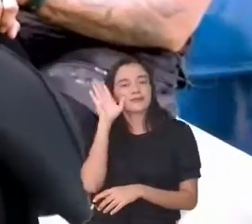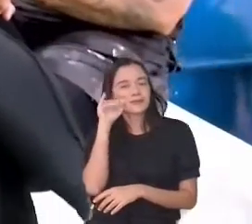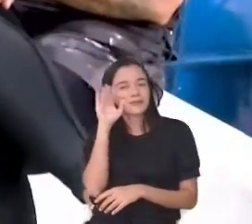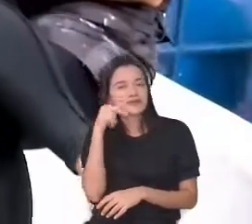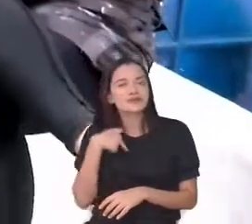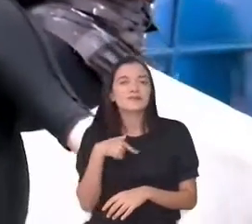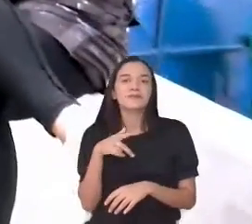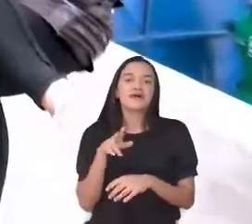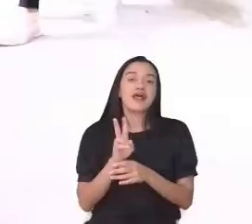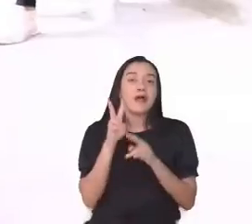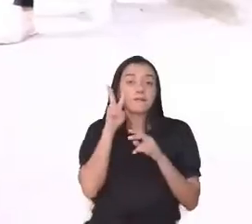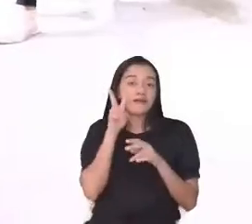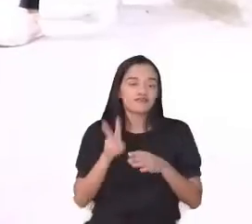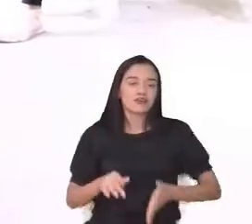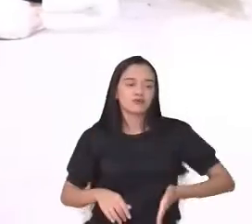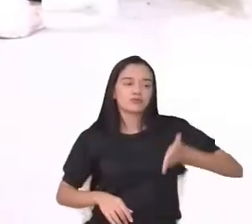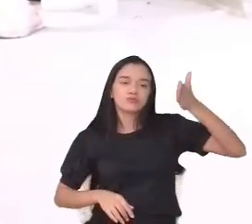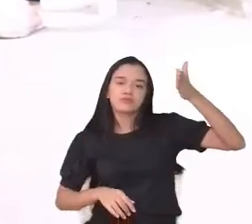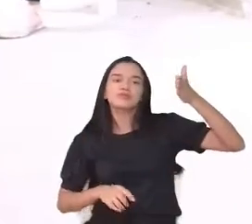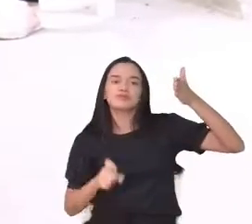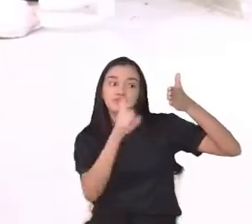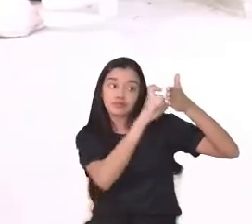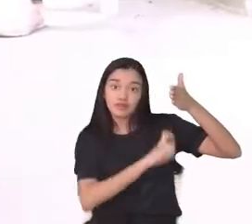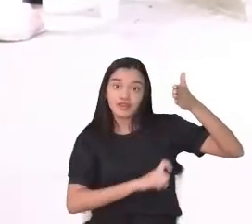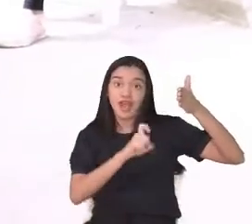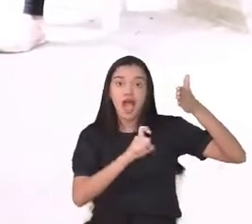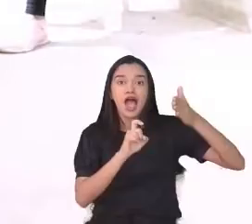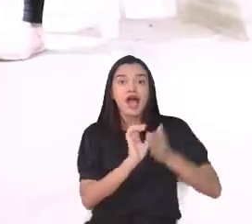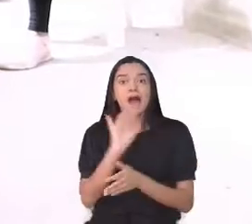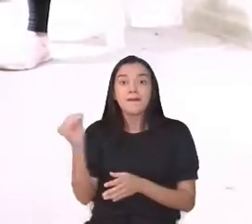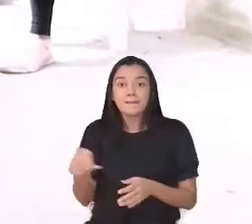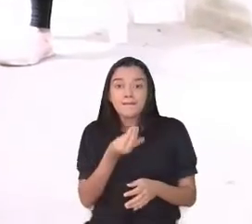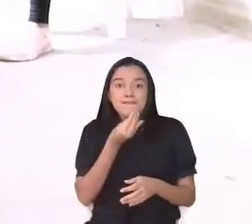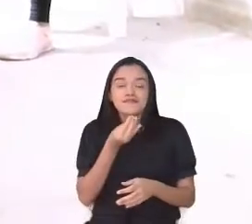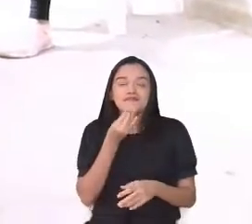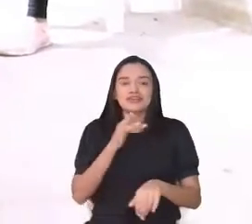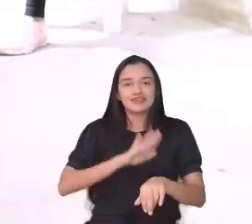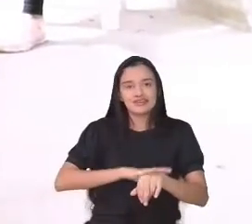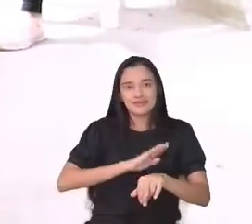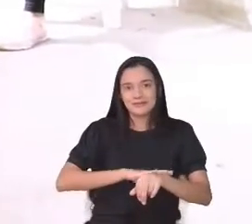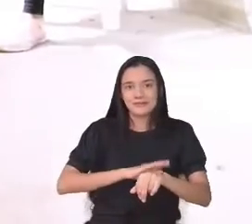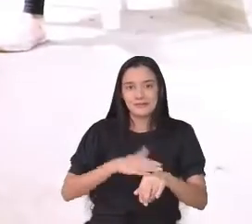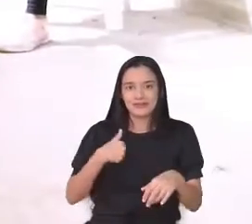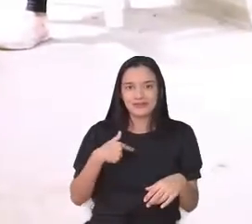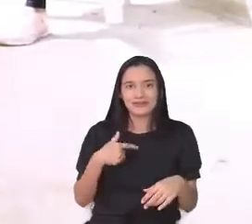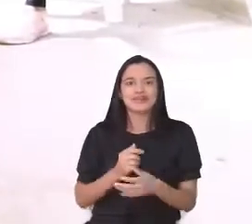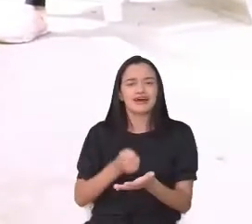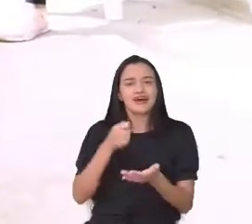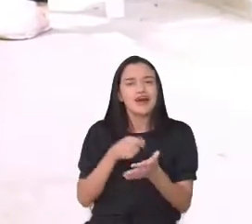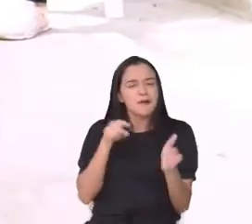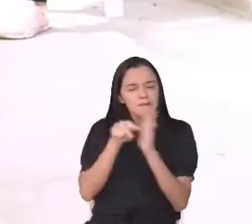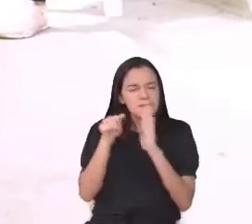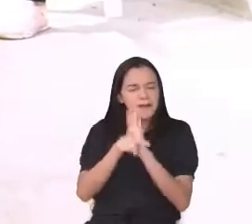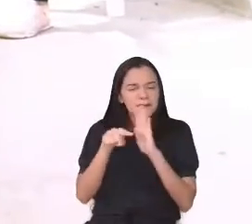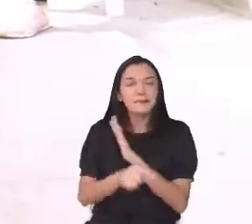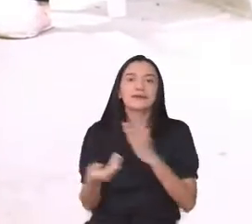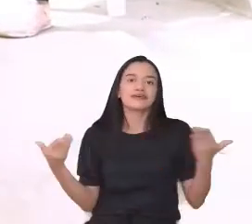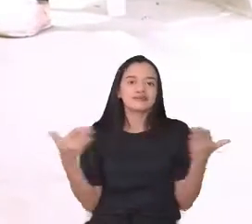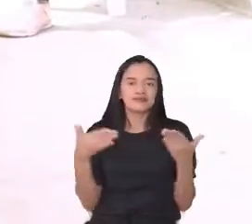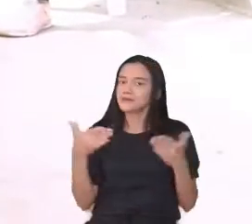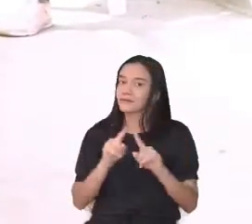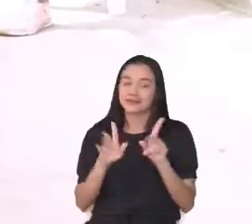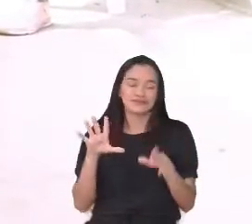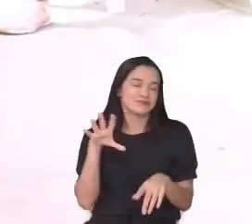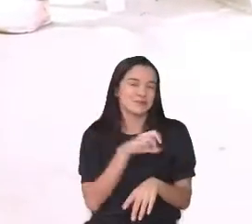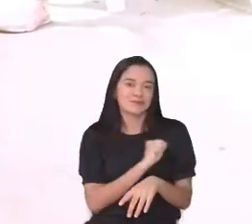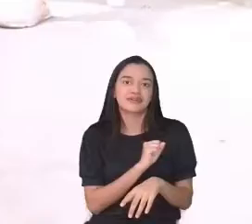seu novo mural. Eu vou aqui aproveitar esse momento, que eu já estou lhe aperreando, né? Bastante hoje. Eu tô amando esse momento. Para